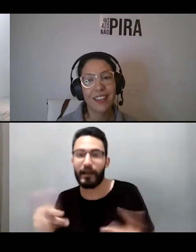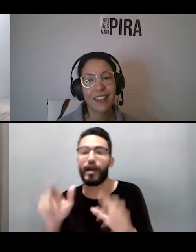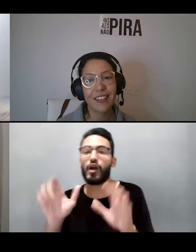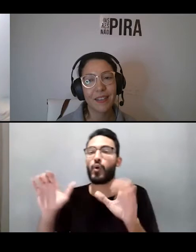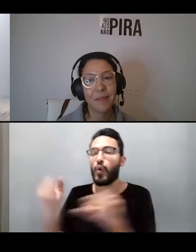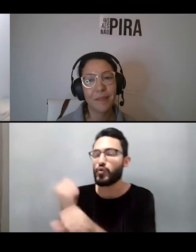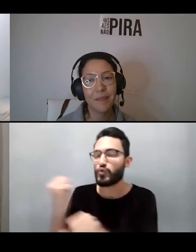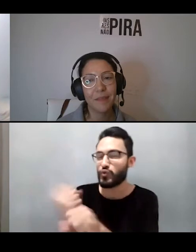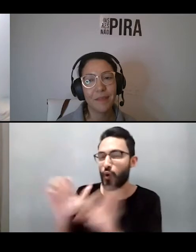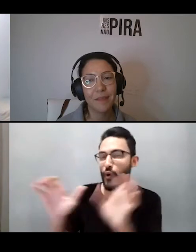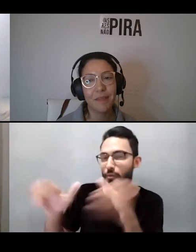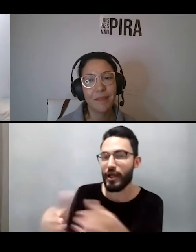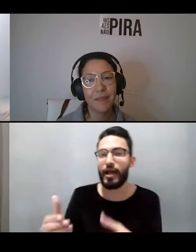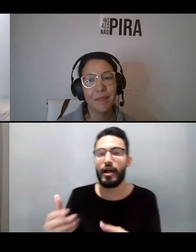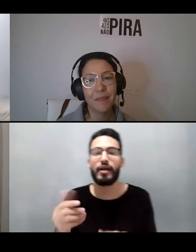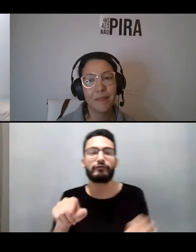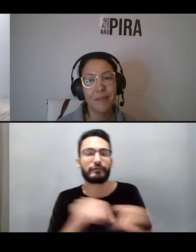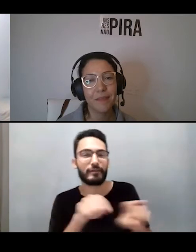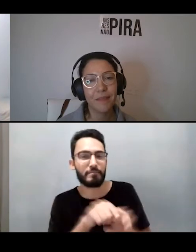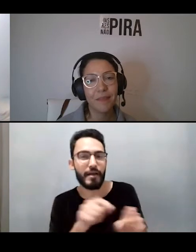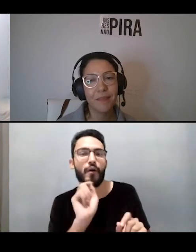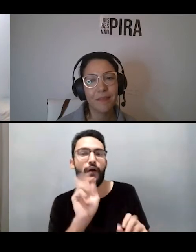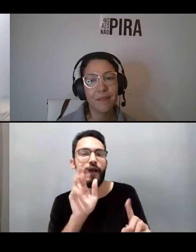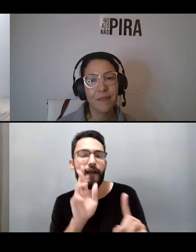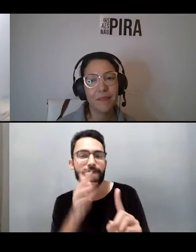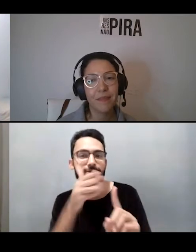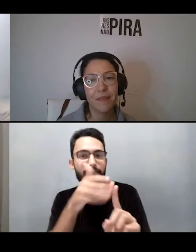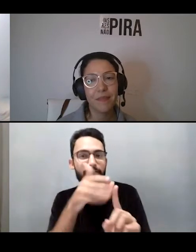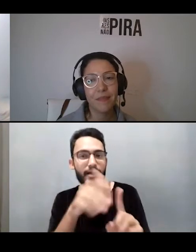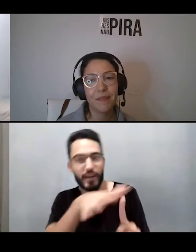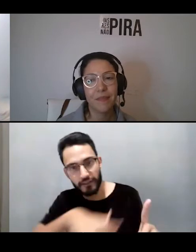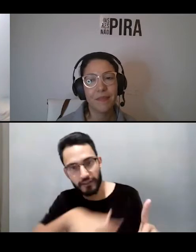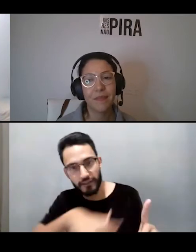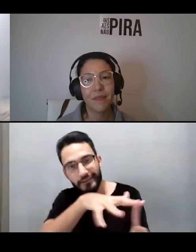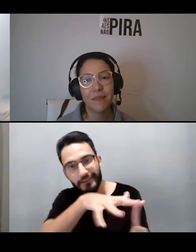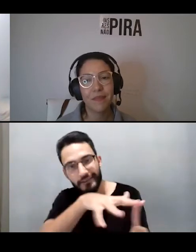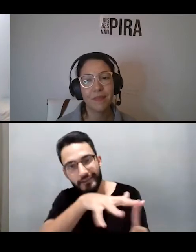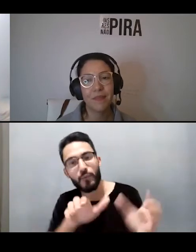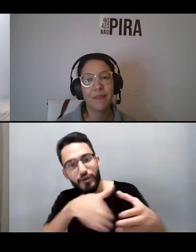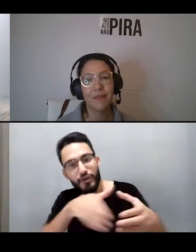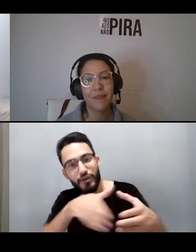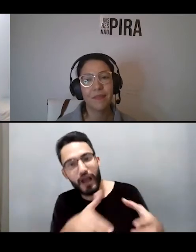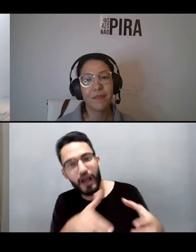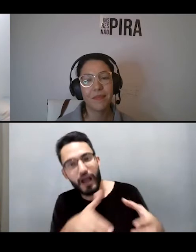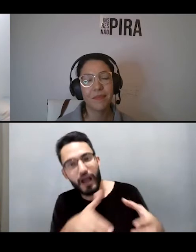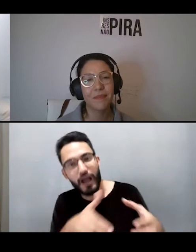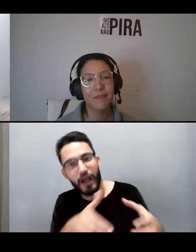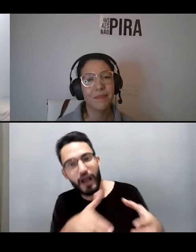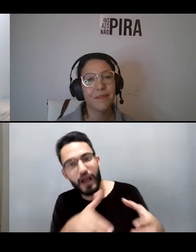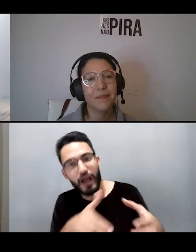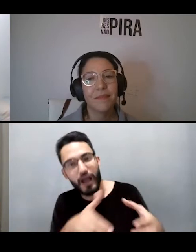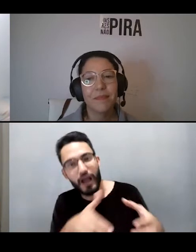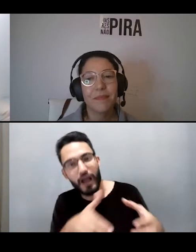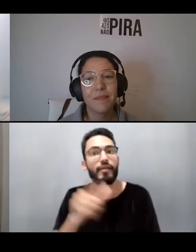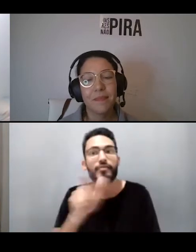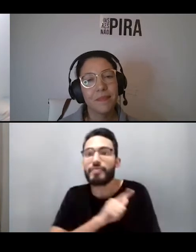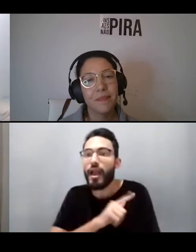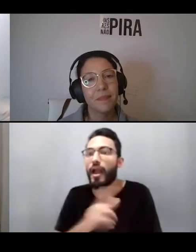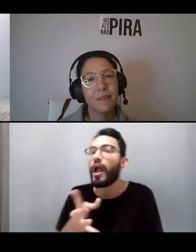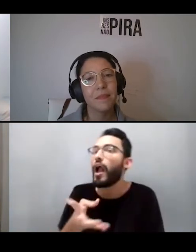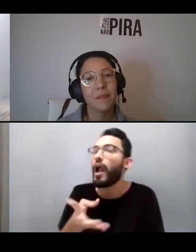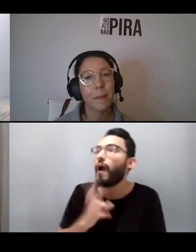comunidades, campeão do workplace, né? Comunidade, referência da comunidade de referência, né? Nós também temos os